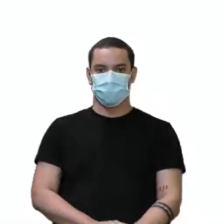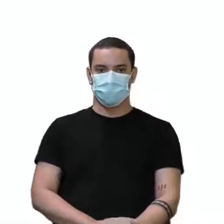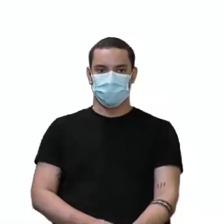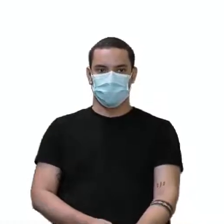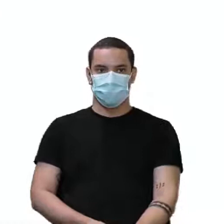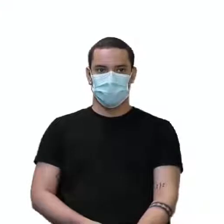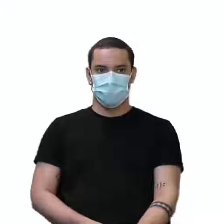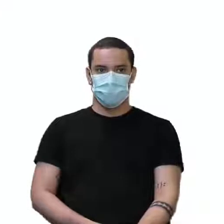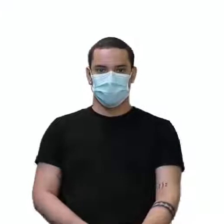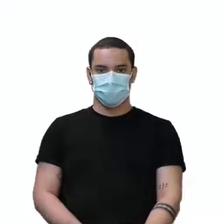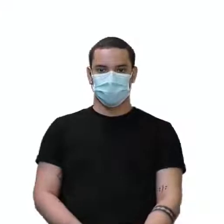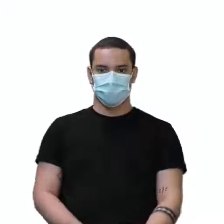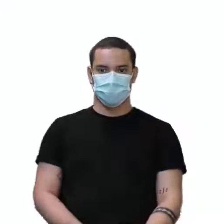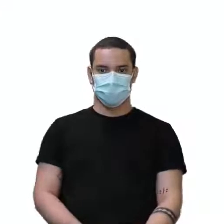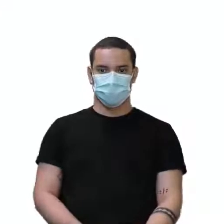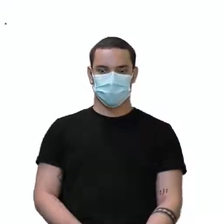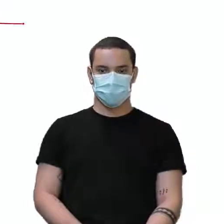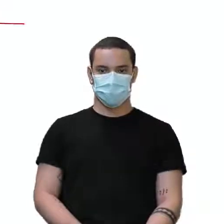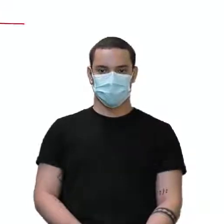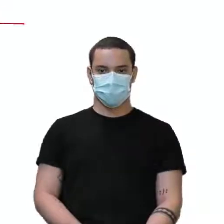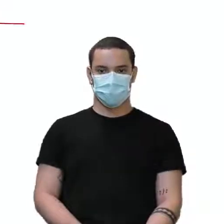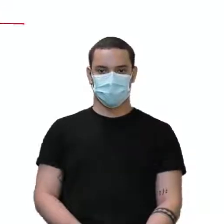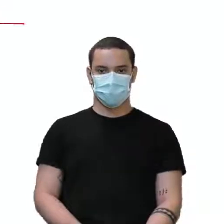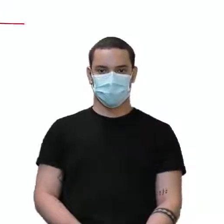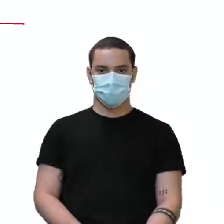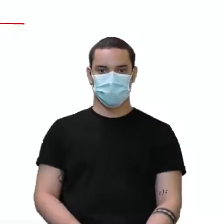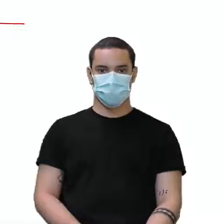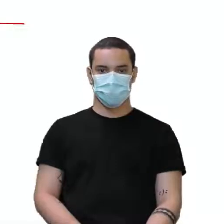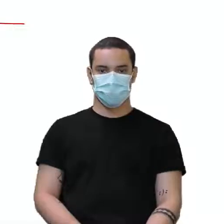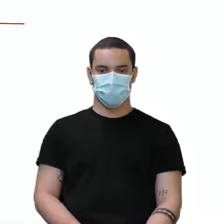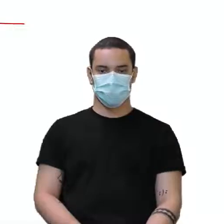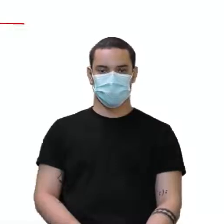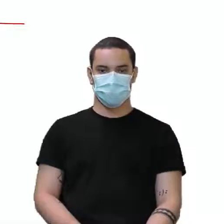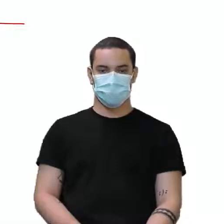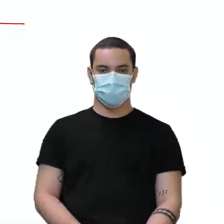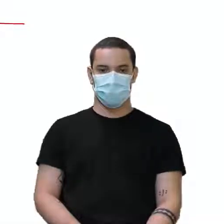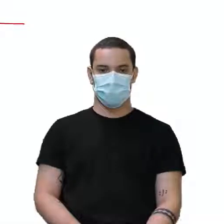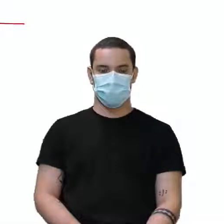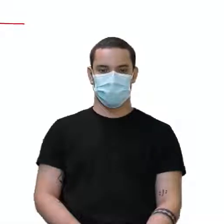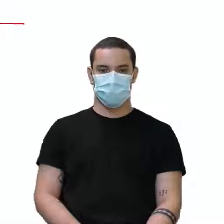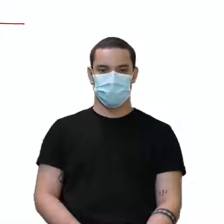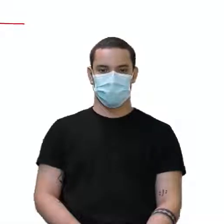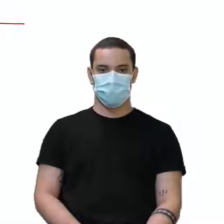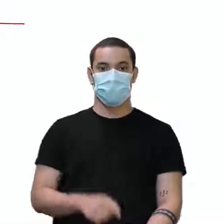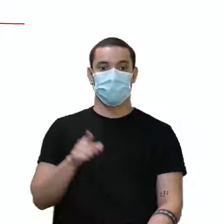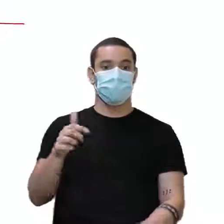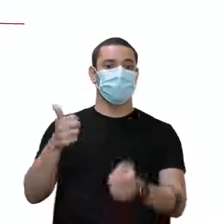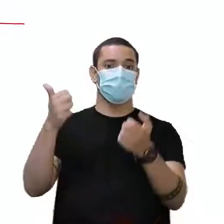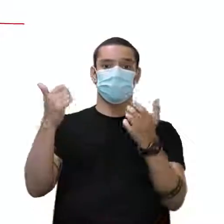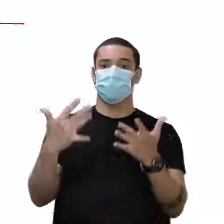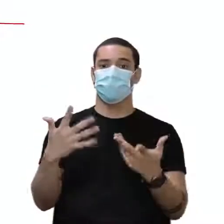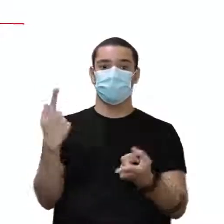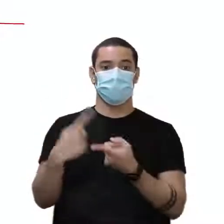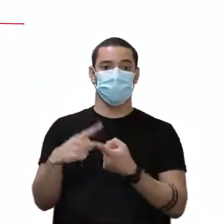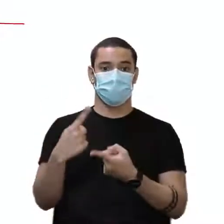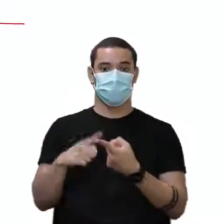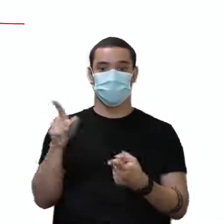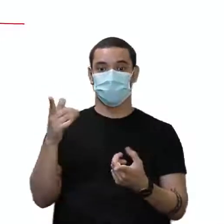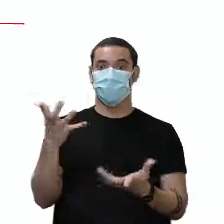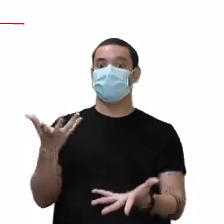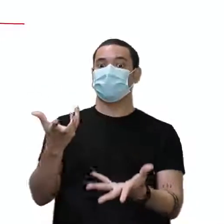afirmação, received a letter from his friends a day ago. Aí ele tá feliz, por quê? Porque o Charlie Brown,